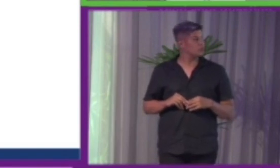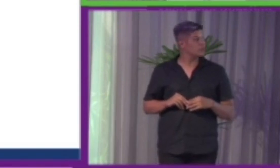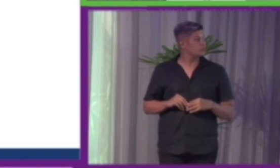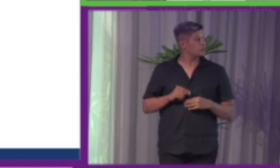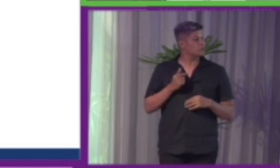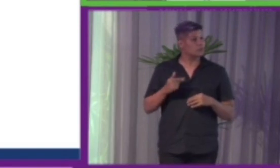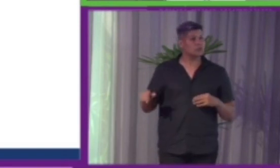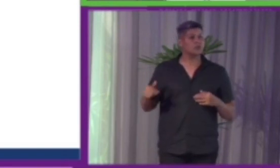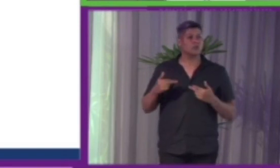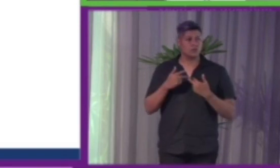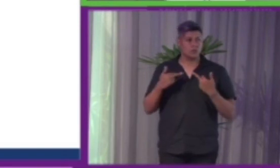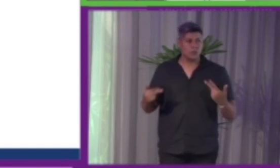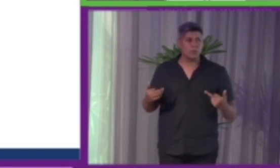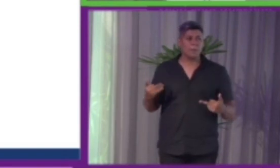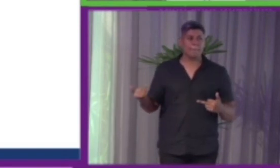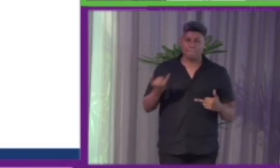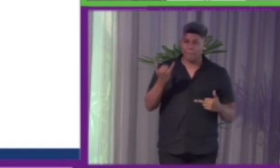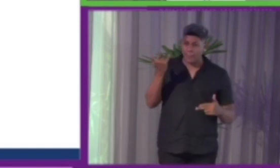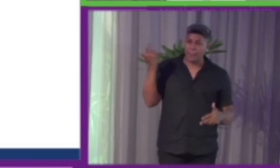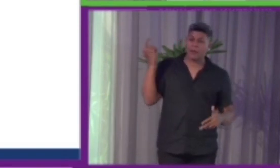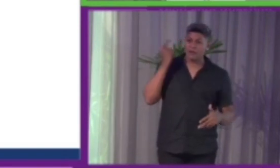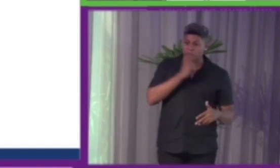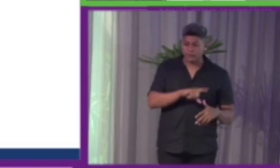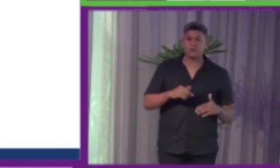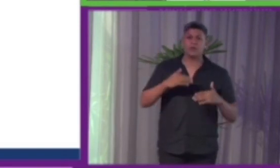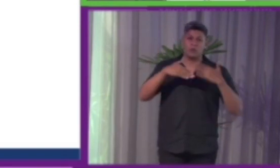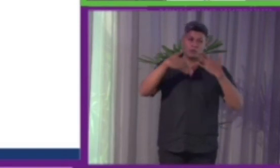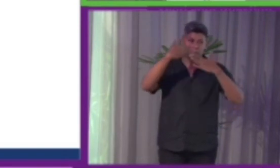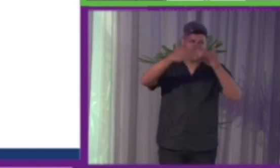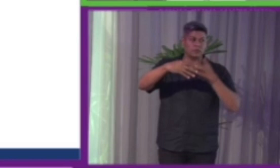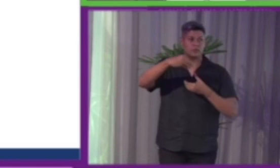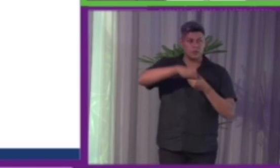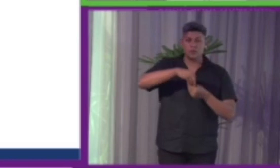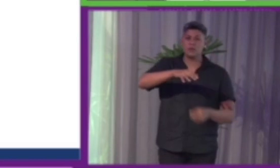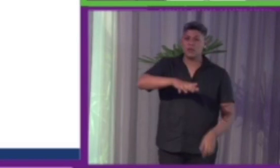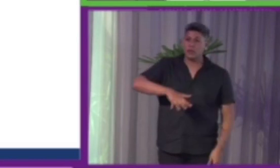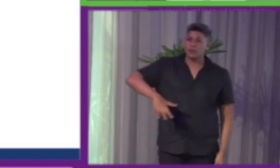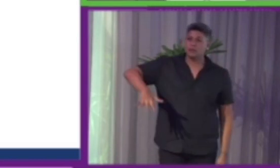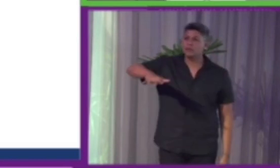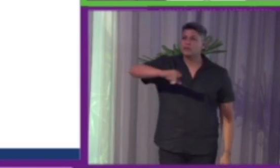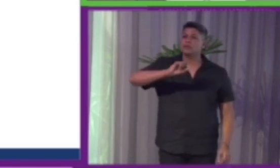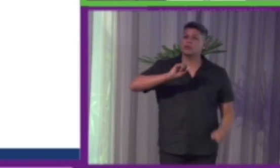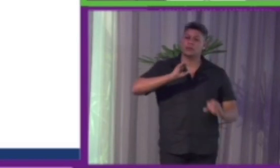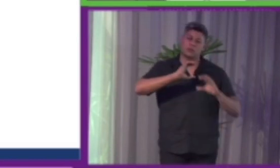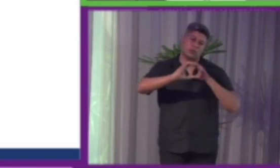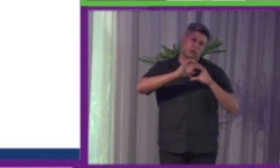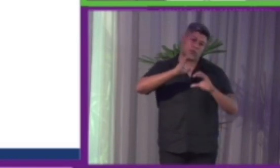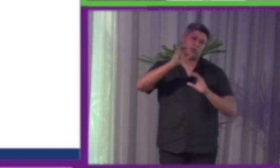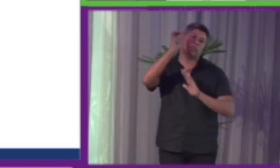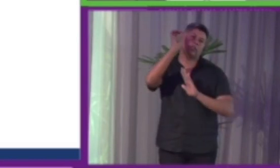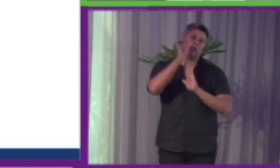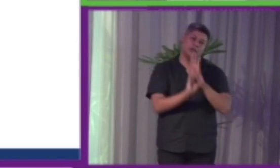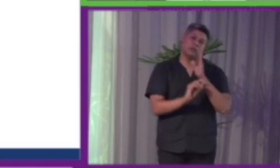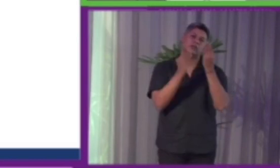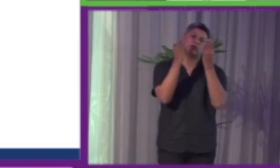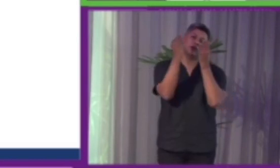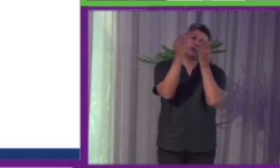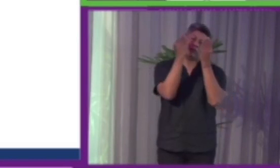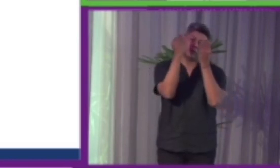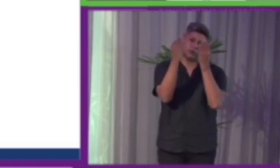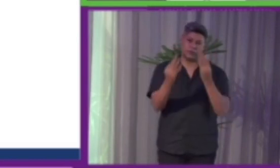Um outro ponto muito importante que a gente conseguiu avançar dentro desse cenário é a publicação de diretrizes terapêuticas. E